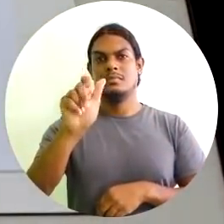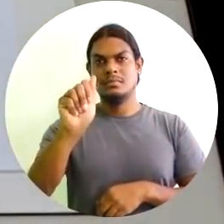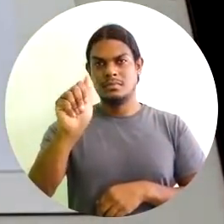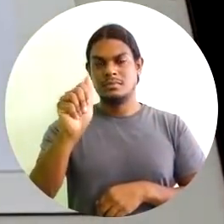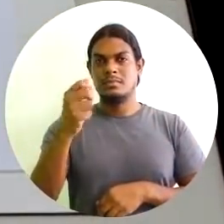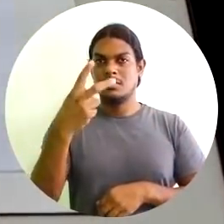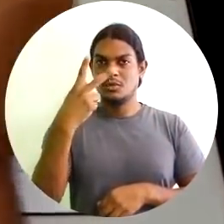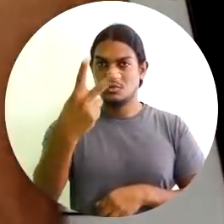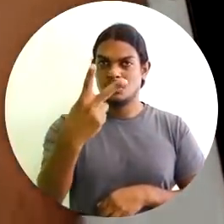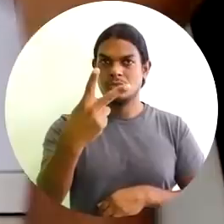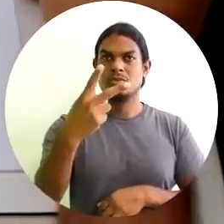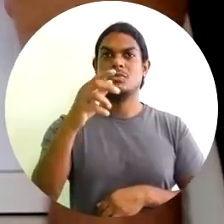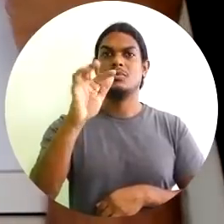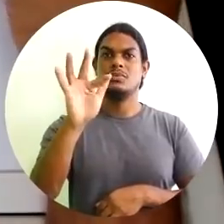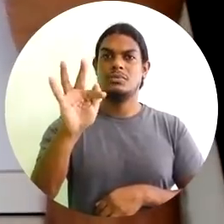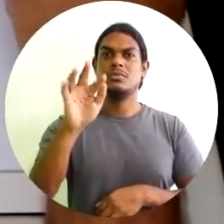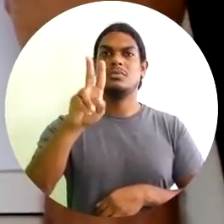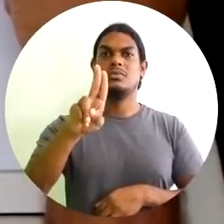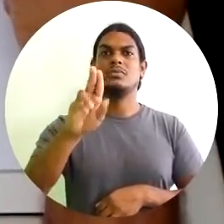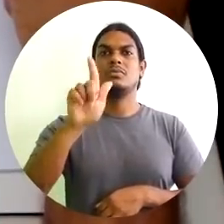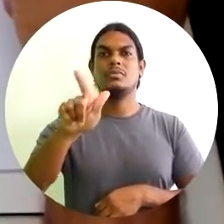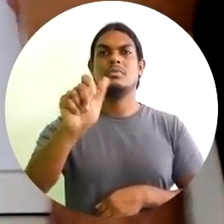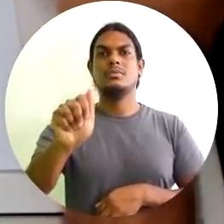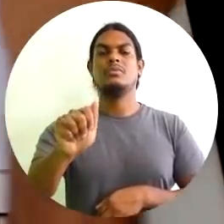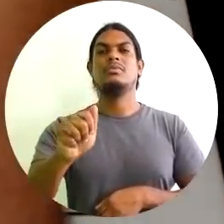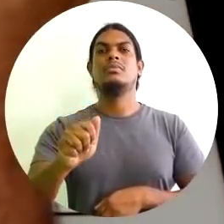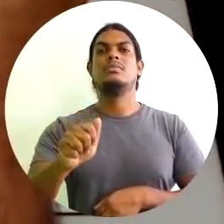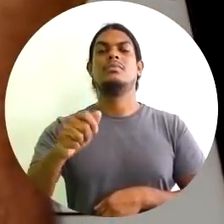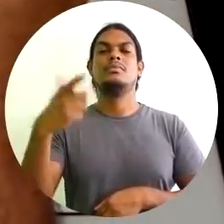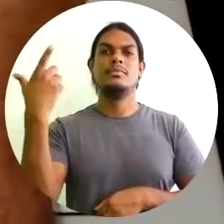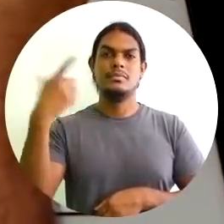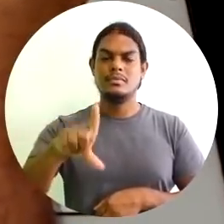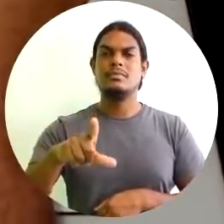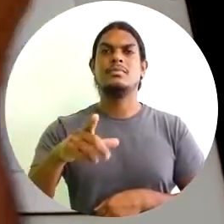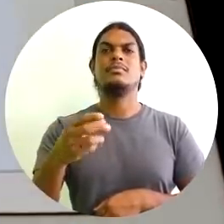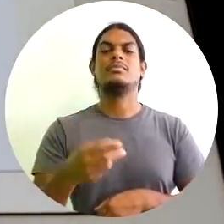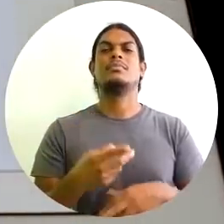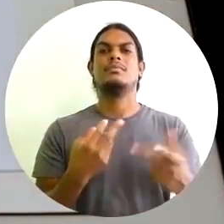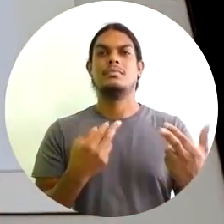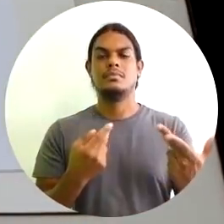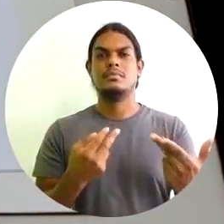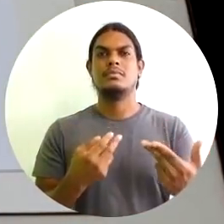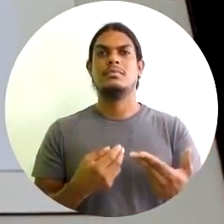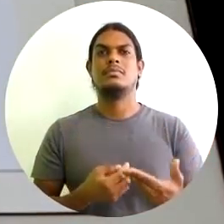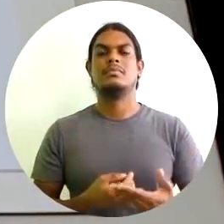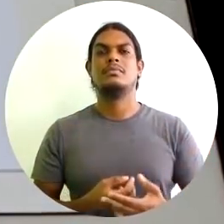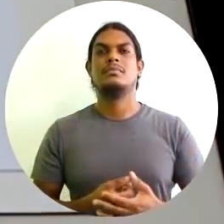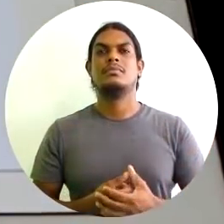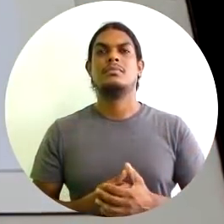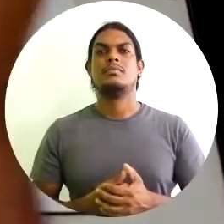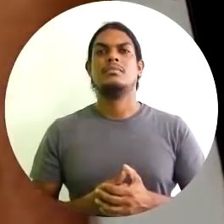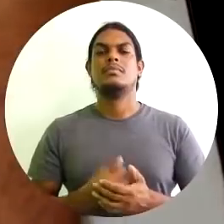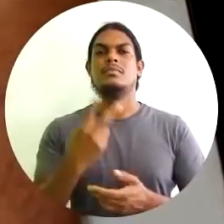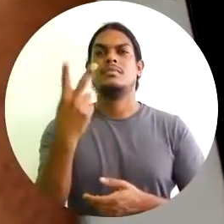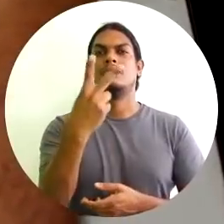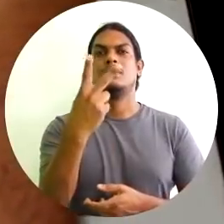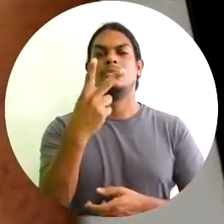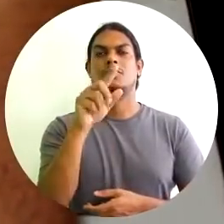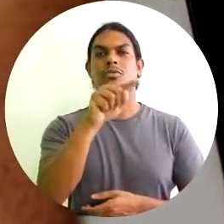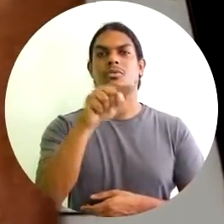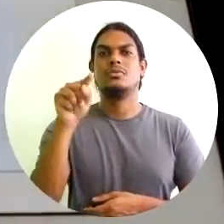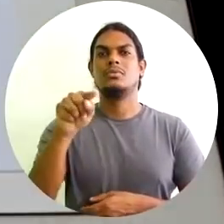Para 2 fugas, mesma linha do horizonte, coloco 2 pontos de fuga